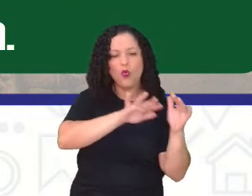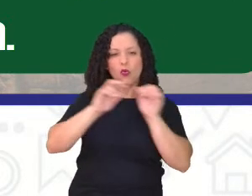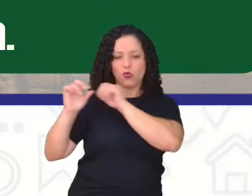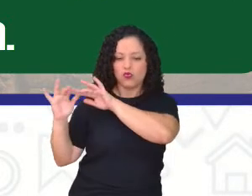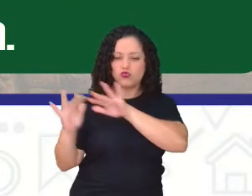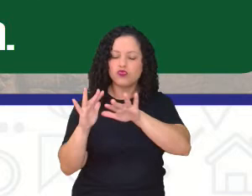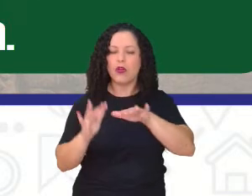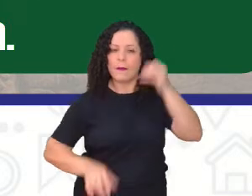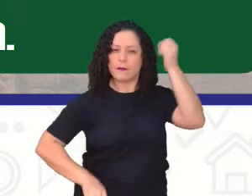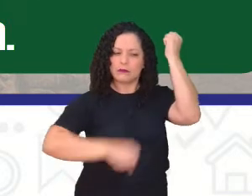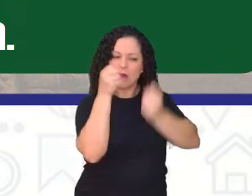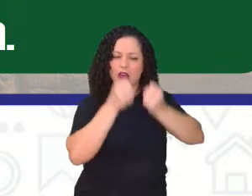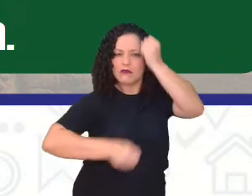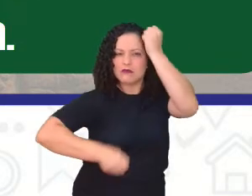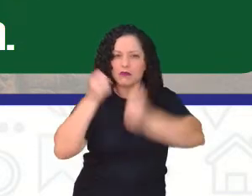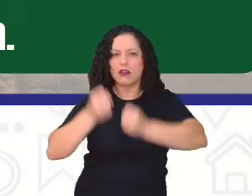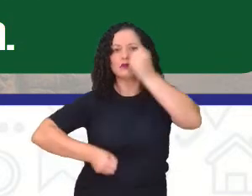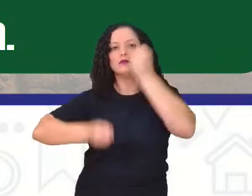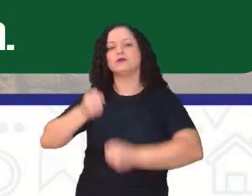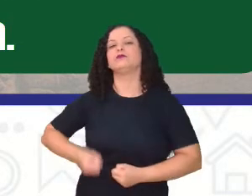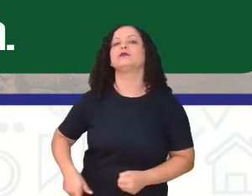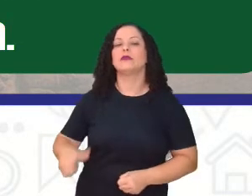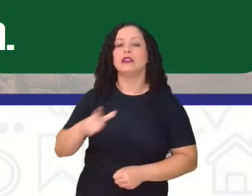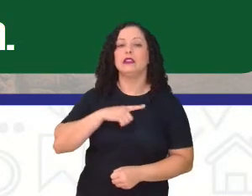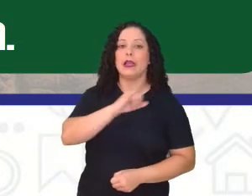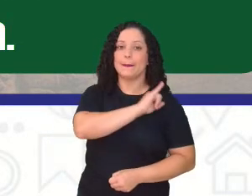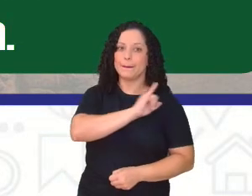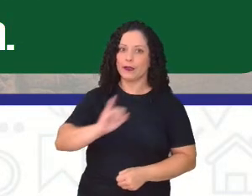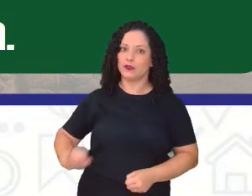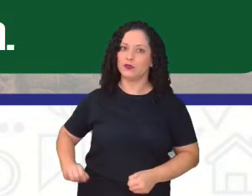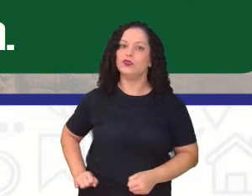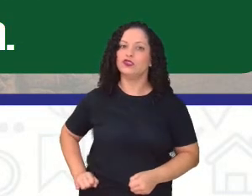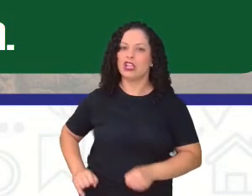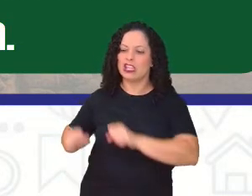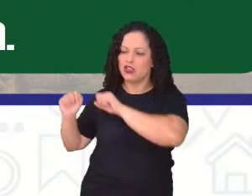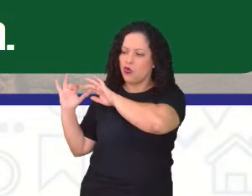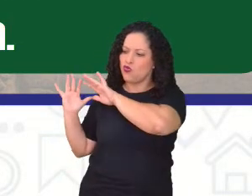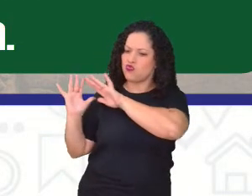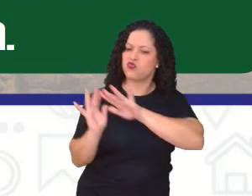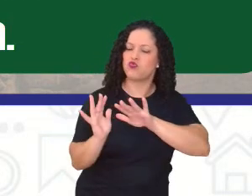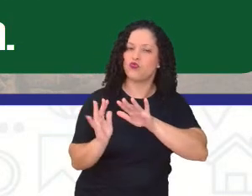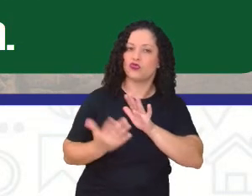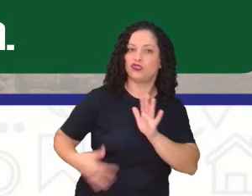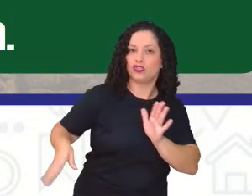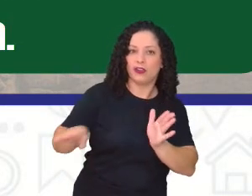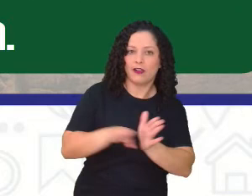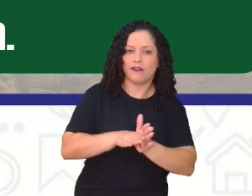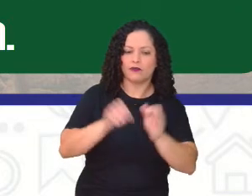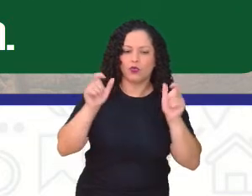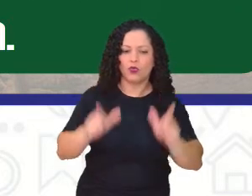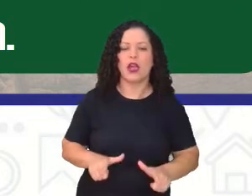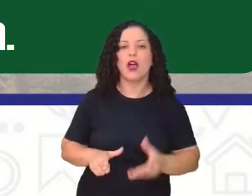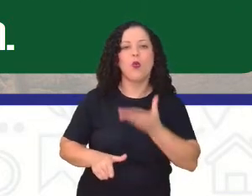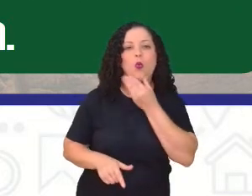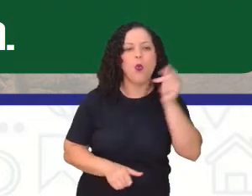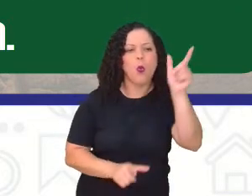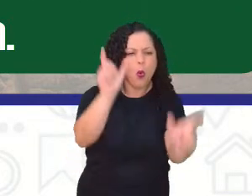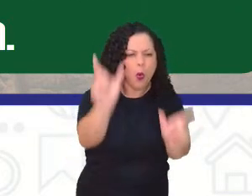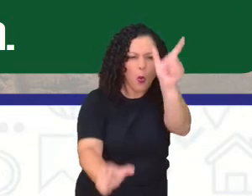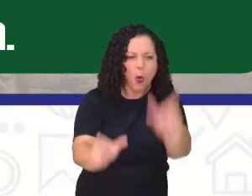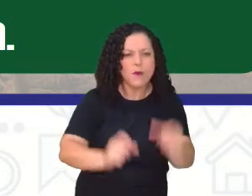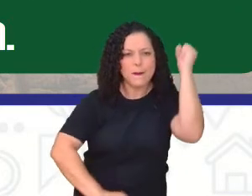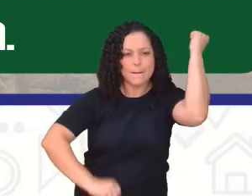Há relatos que dizem que existiam imperadores ali, assírios, né, que invadiam o local, mandavam pegar os homens, matavam todo